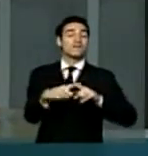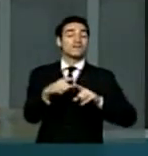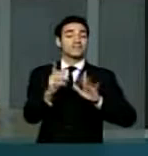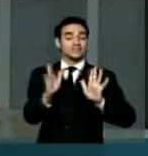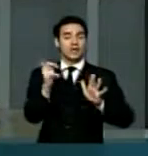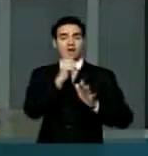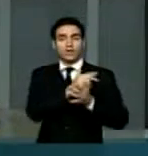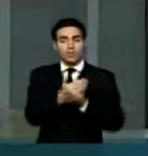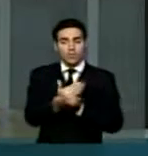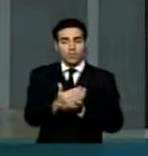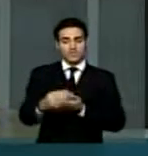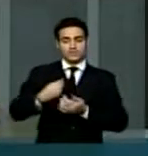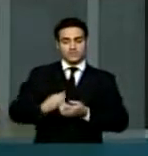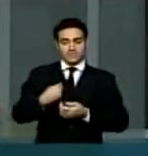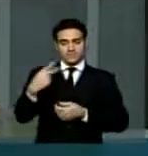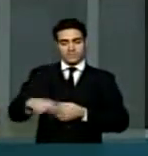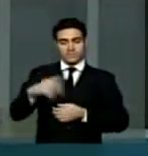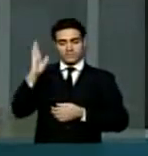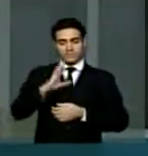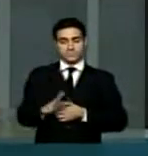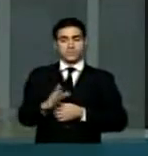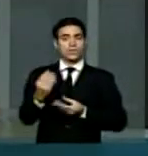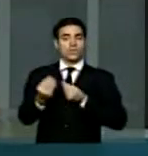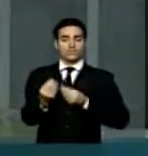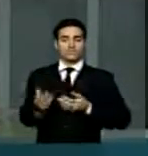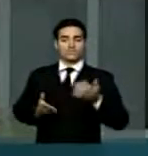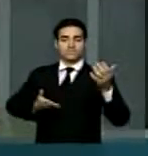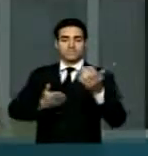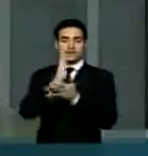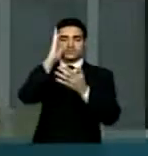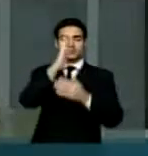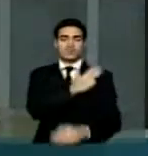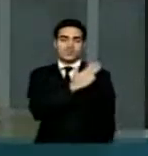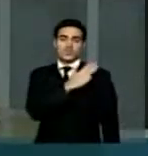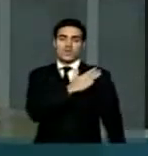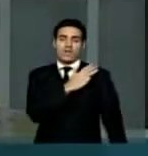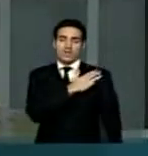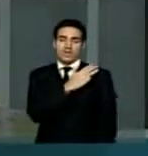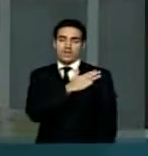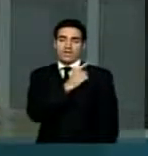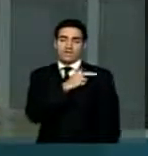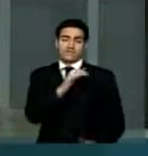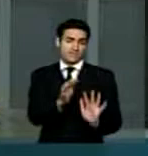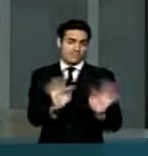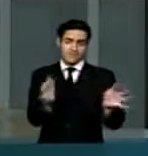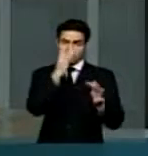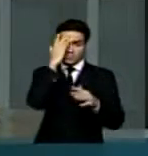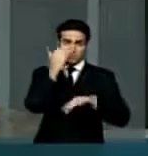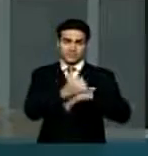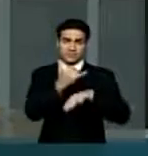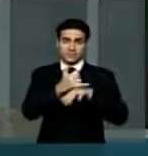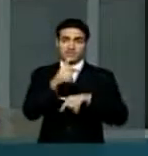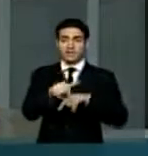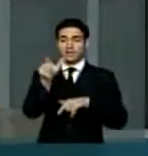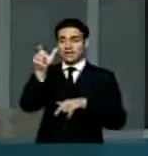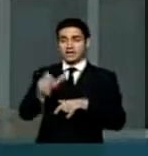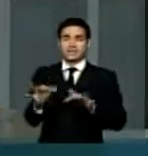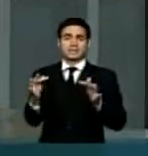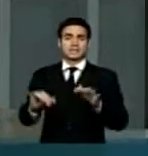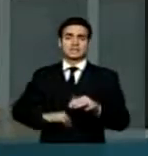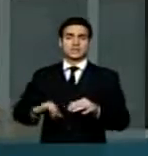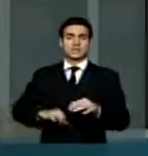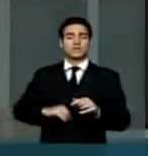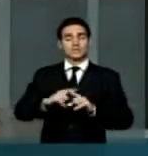começou a vigir neste país a partir da eleição de um metalúrgico que carrega a dor e a delícia de